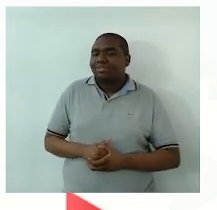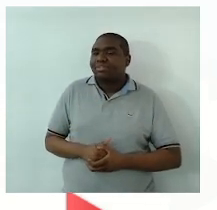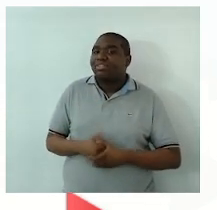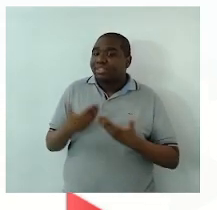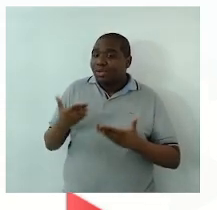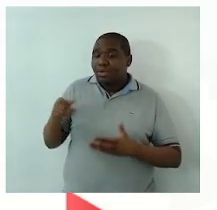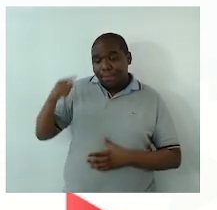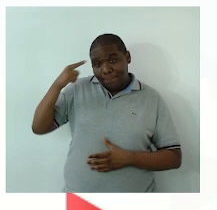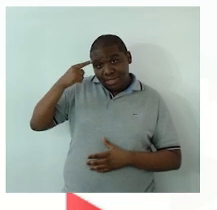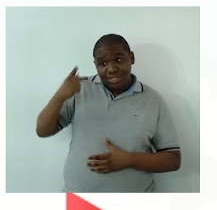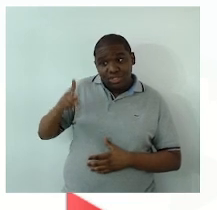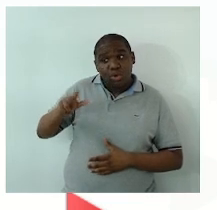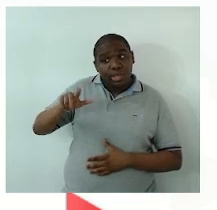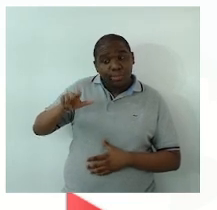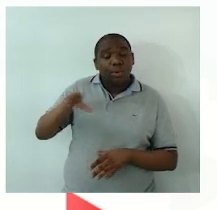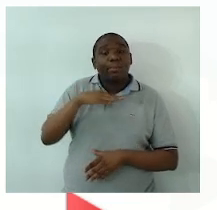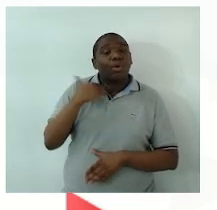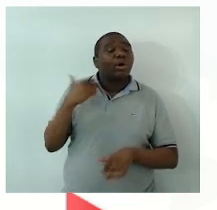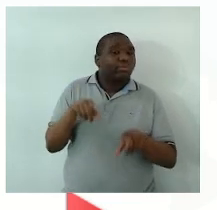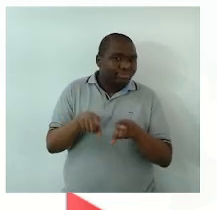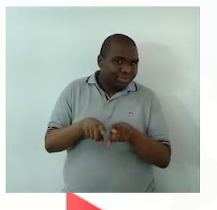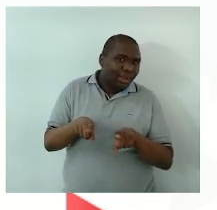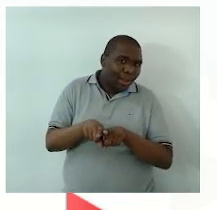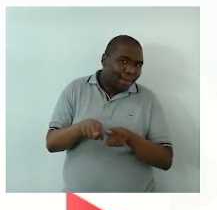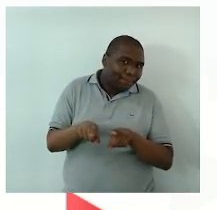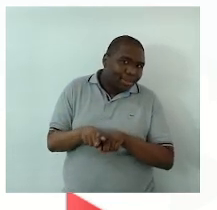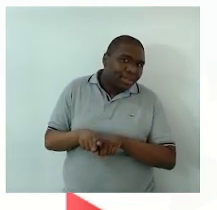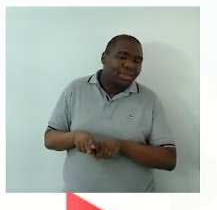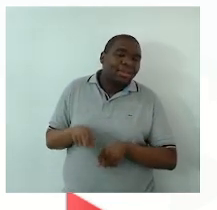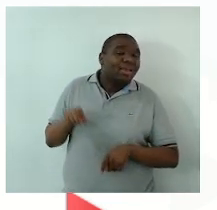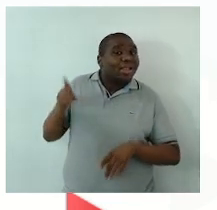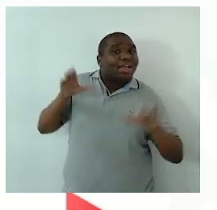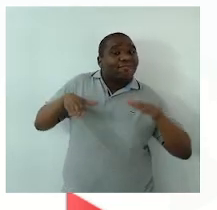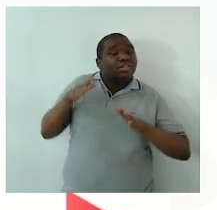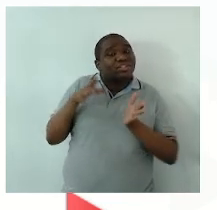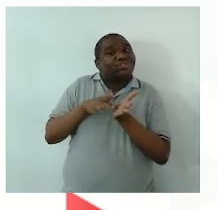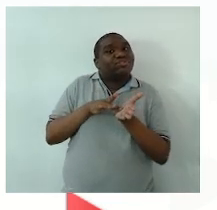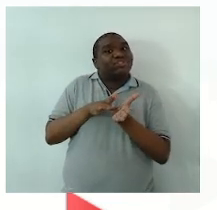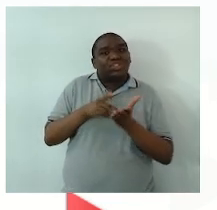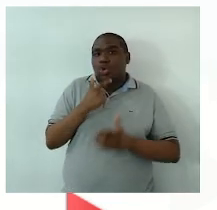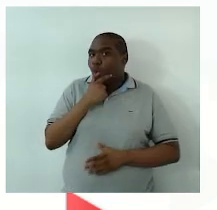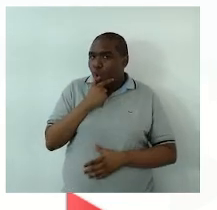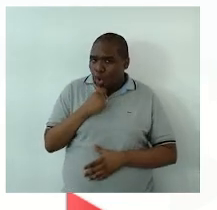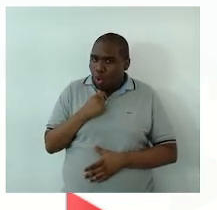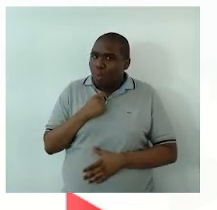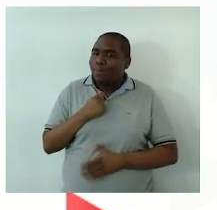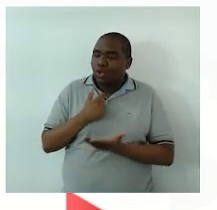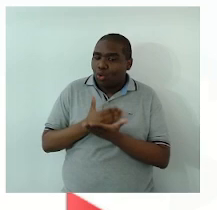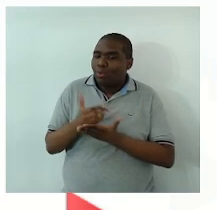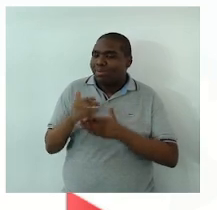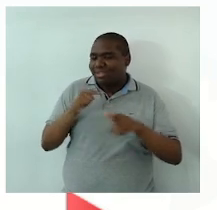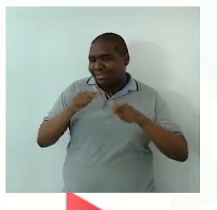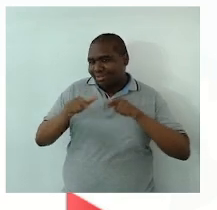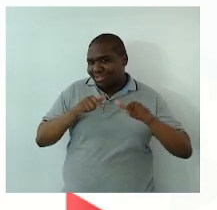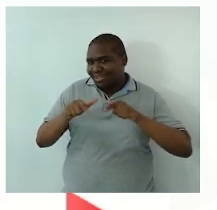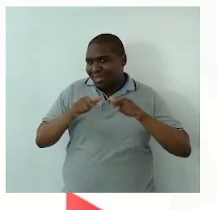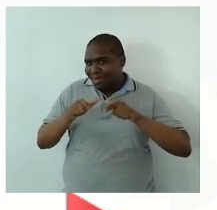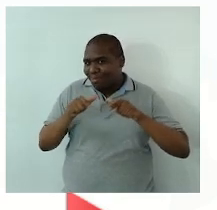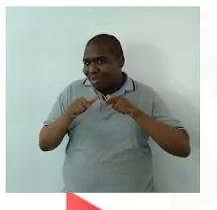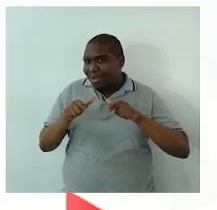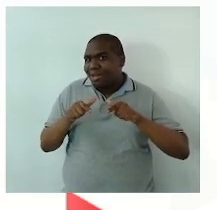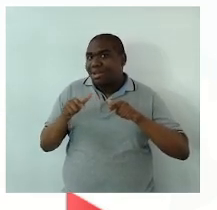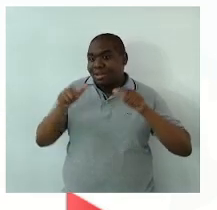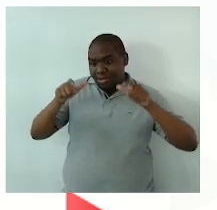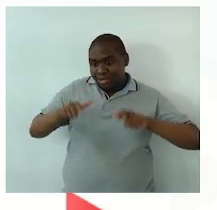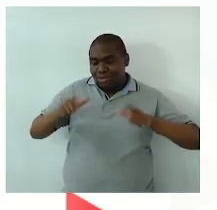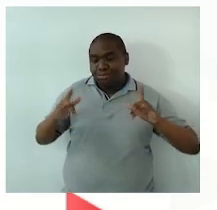que seu irmão morreu também, então ela meio que se disfarça de Cesário, se disfarça de homem e começa a trabalhar, né, no